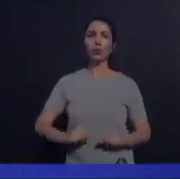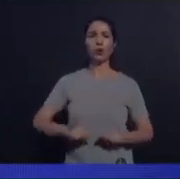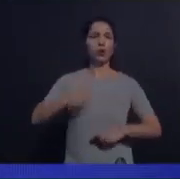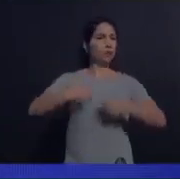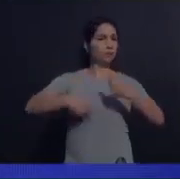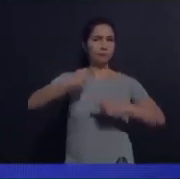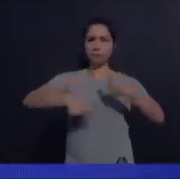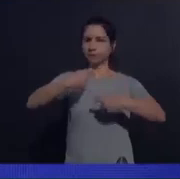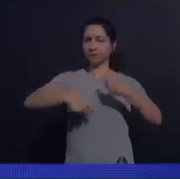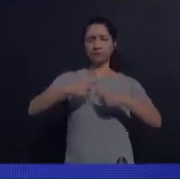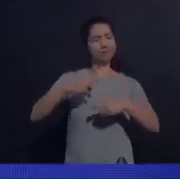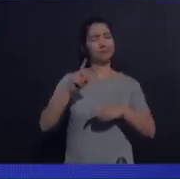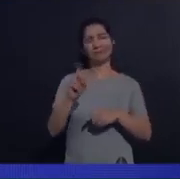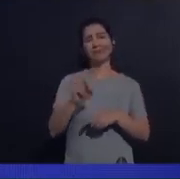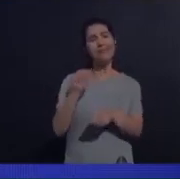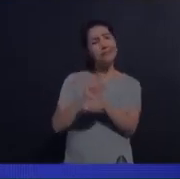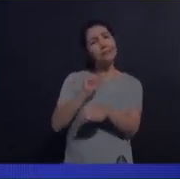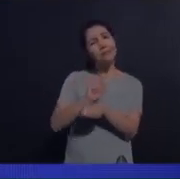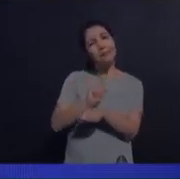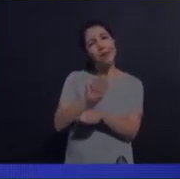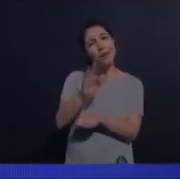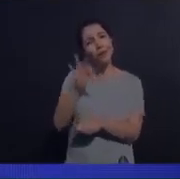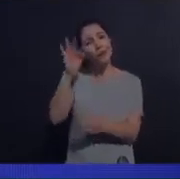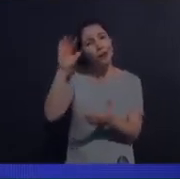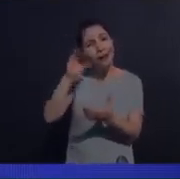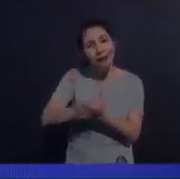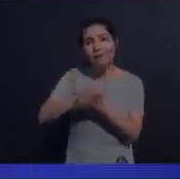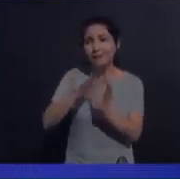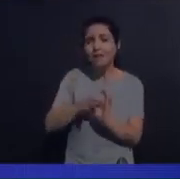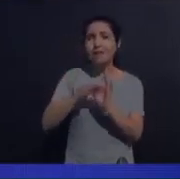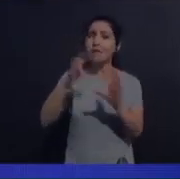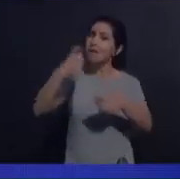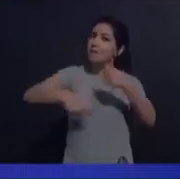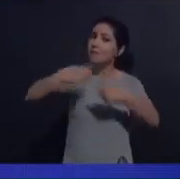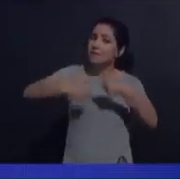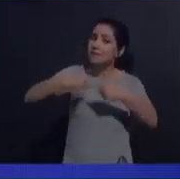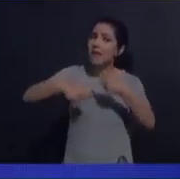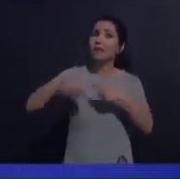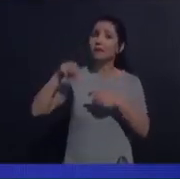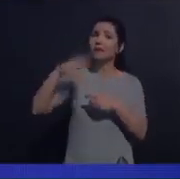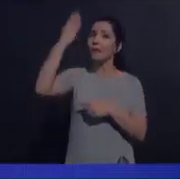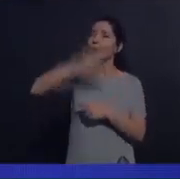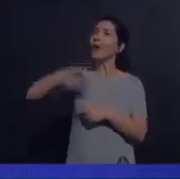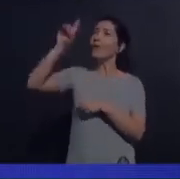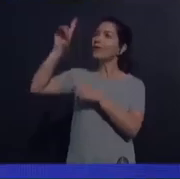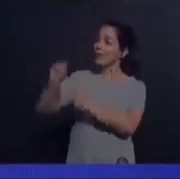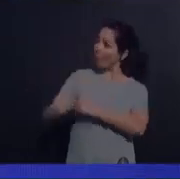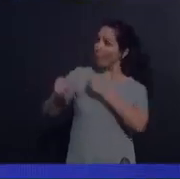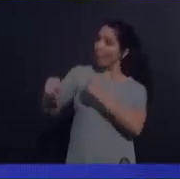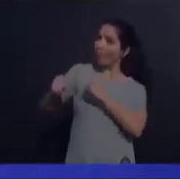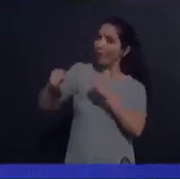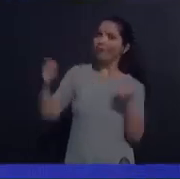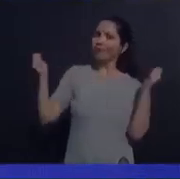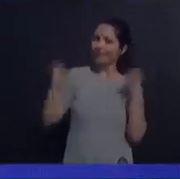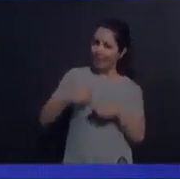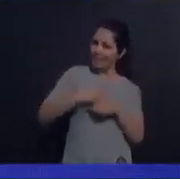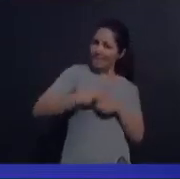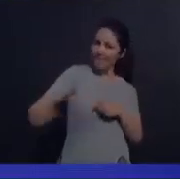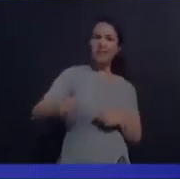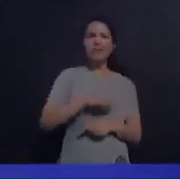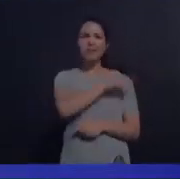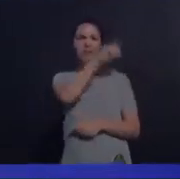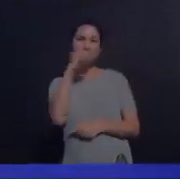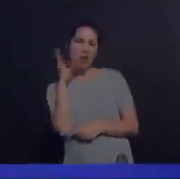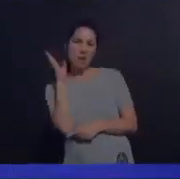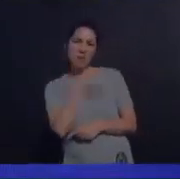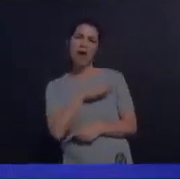é poder de Deus para vencer o pecado, poder de Deus para vencer o dia mau, poder de Deus para vencer as